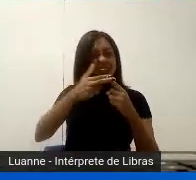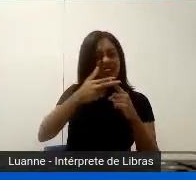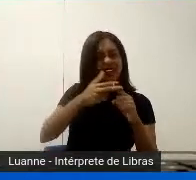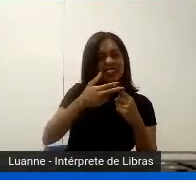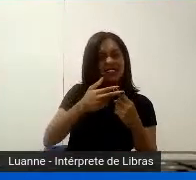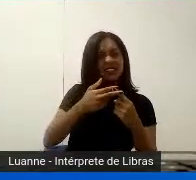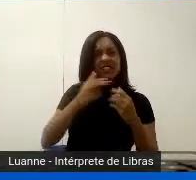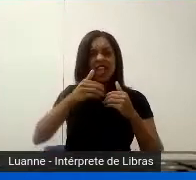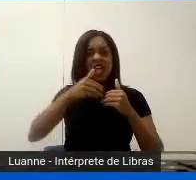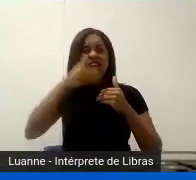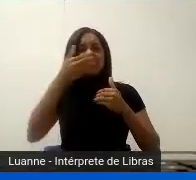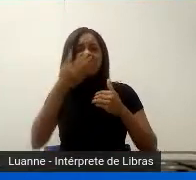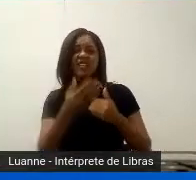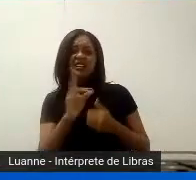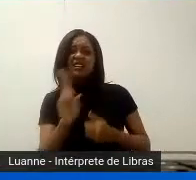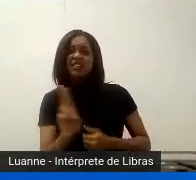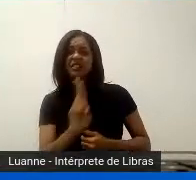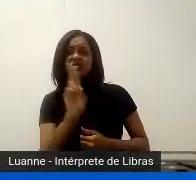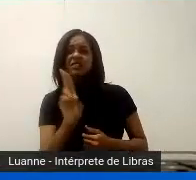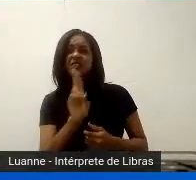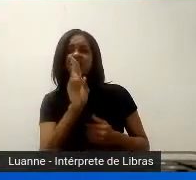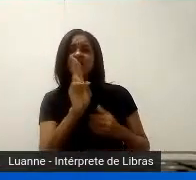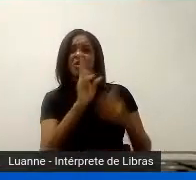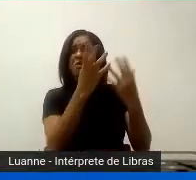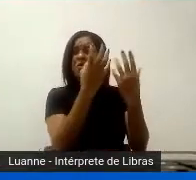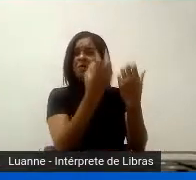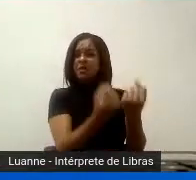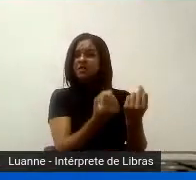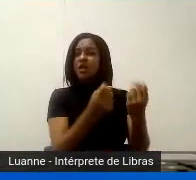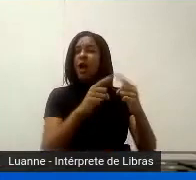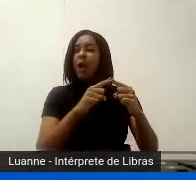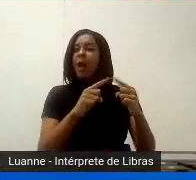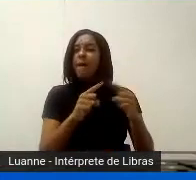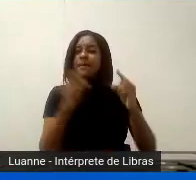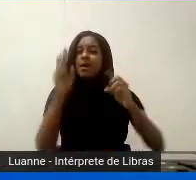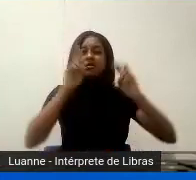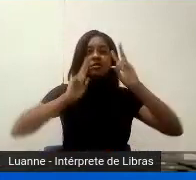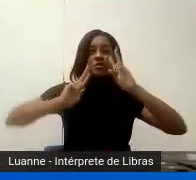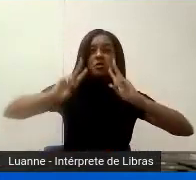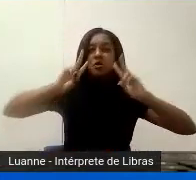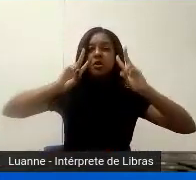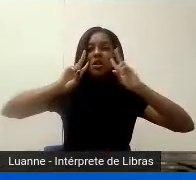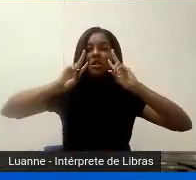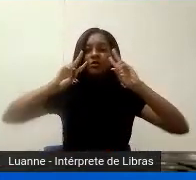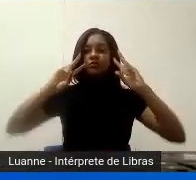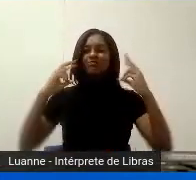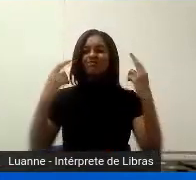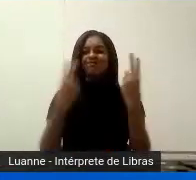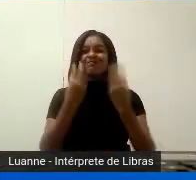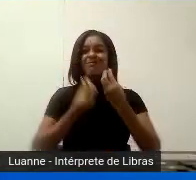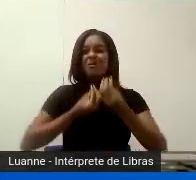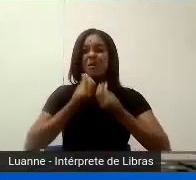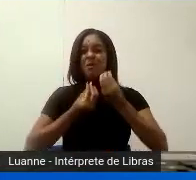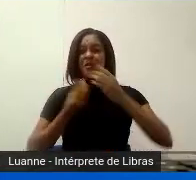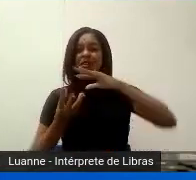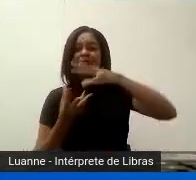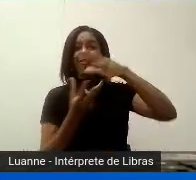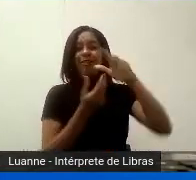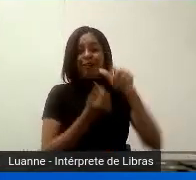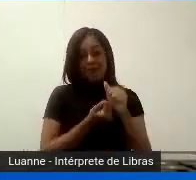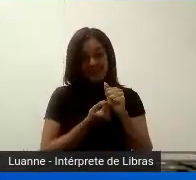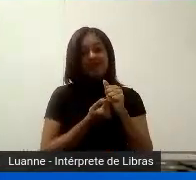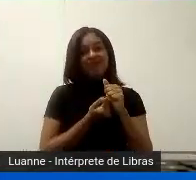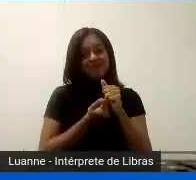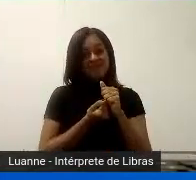sua utilização de uma procriação mas também olhando de uma maneira mais global e a incorporação tecnológica né